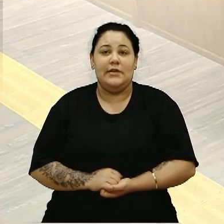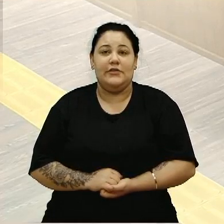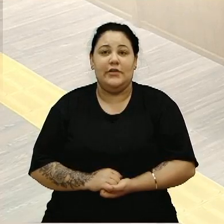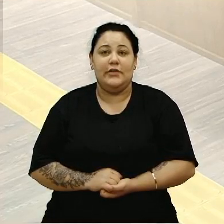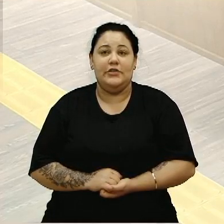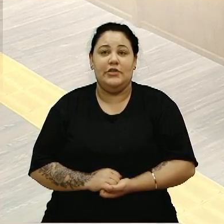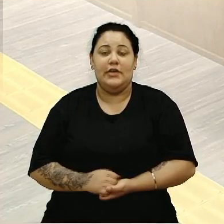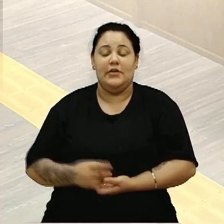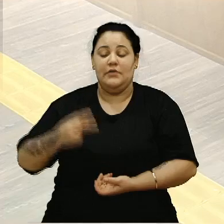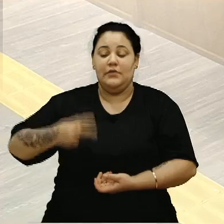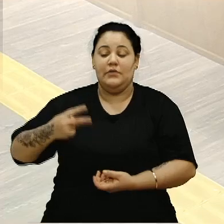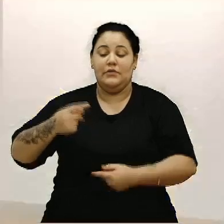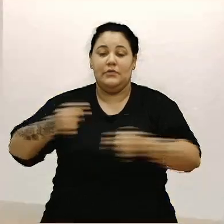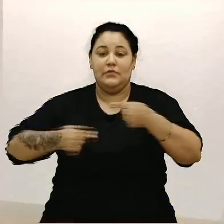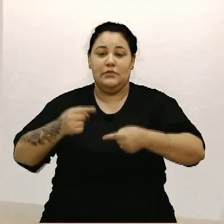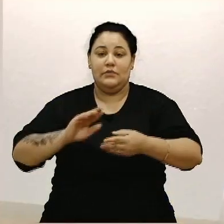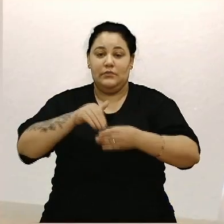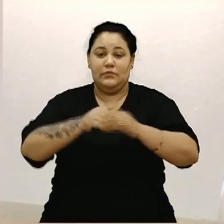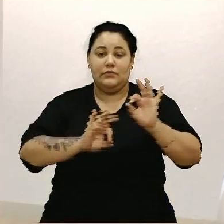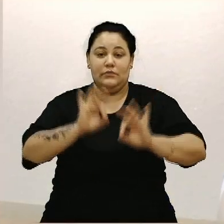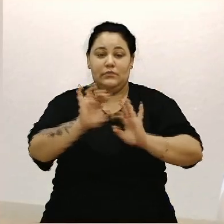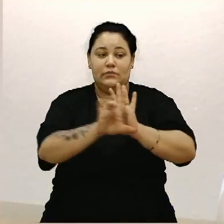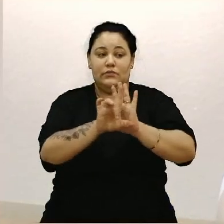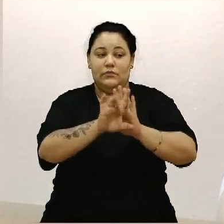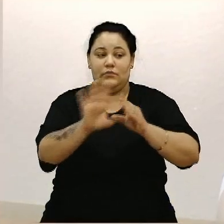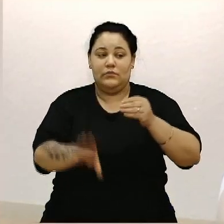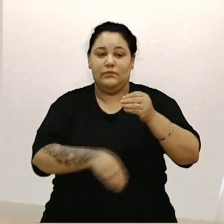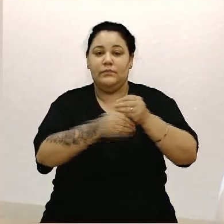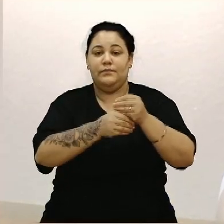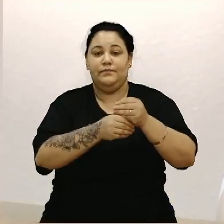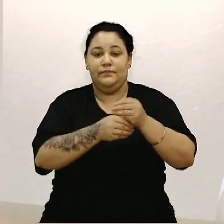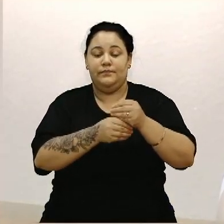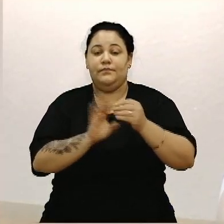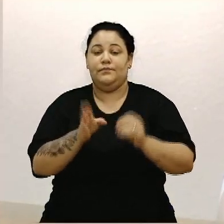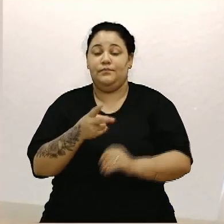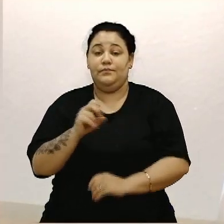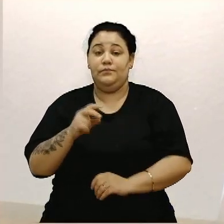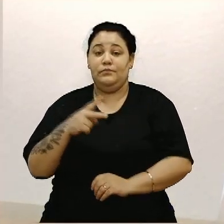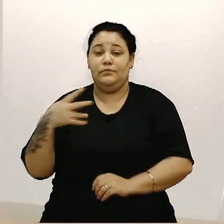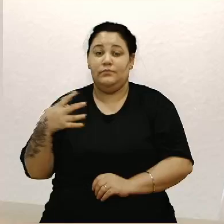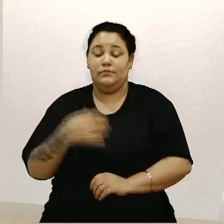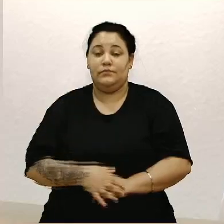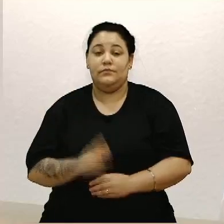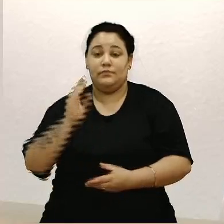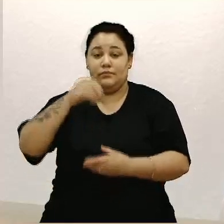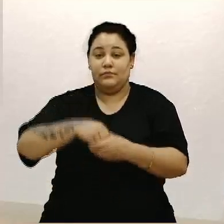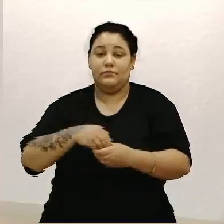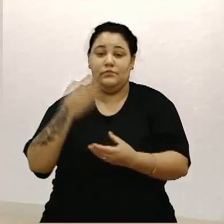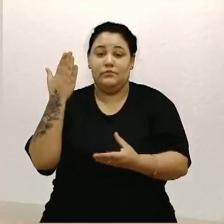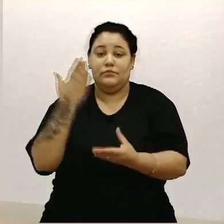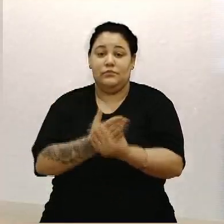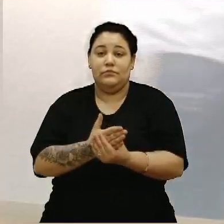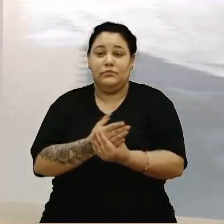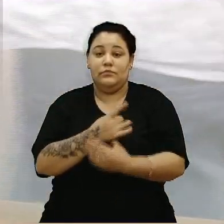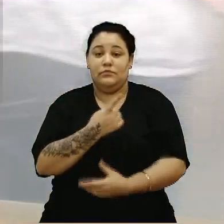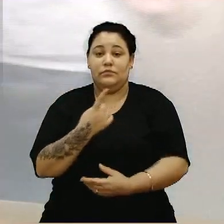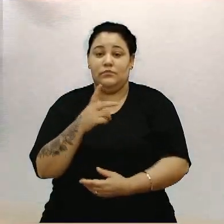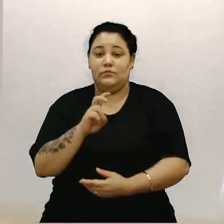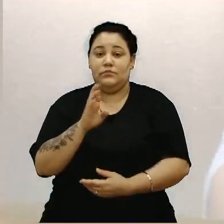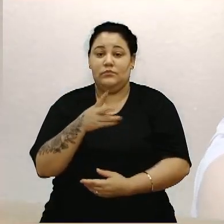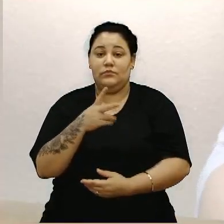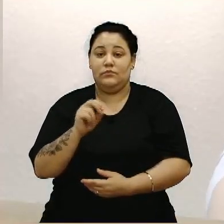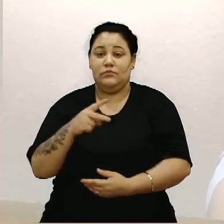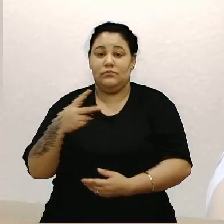Em segunda discussão e votação, o projeto de lei complementar número 13/2024, contido no processo número